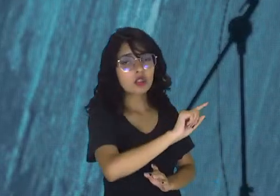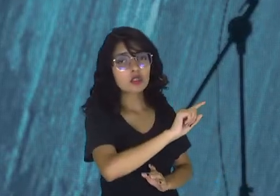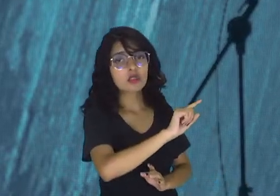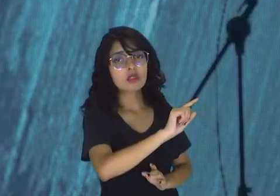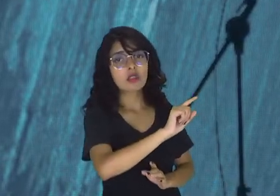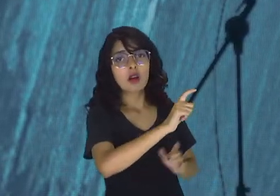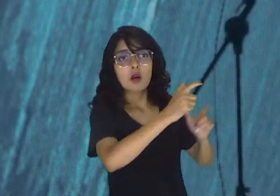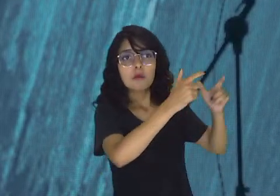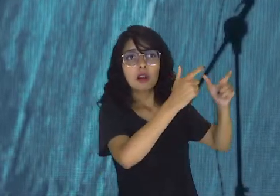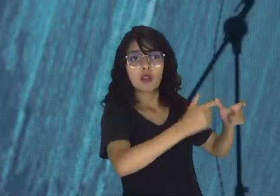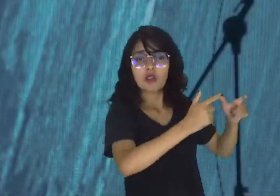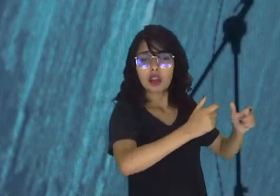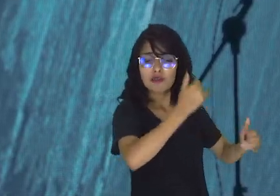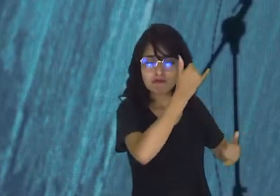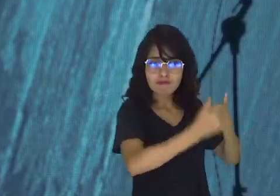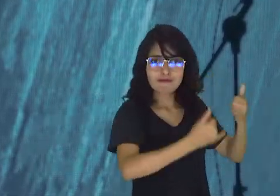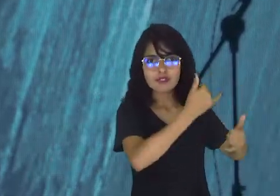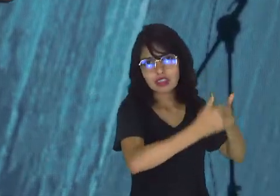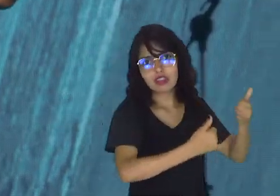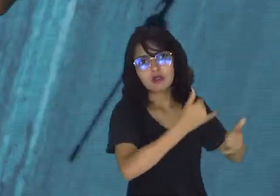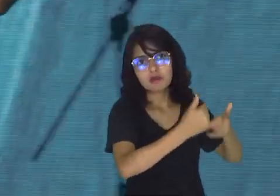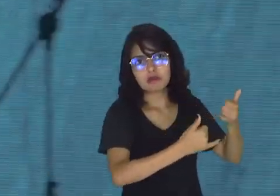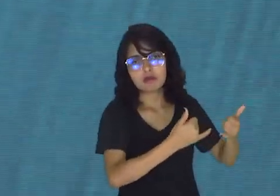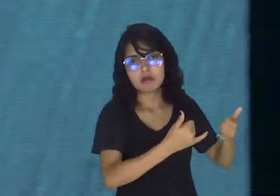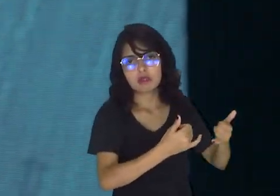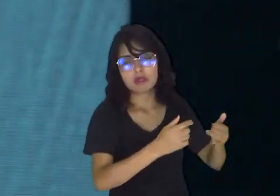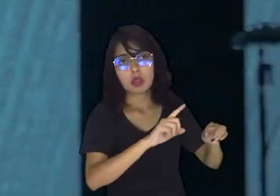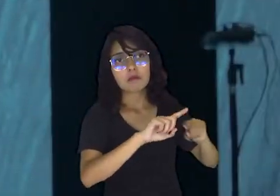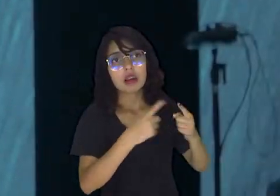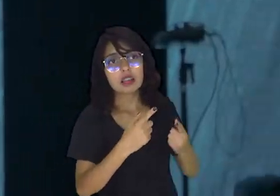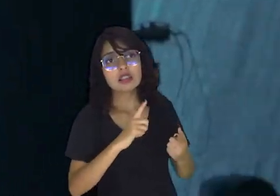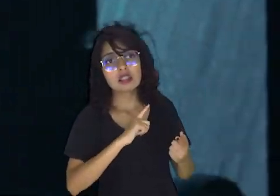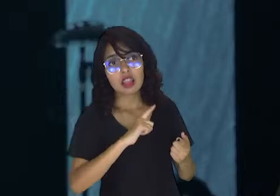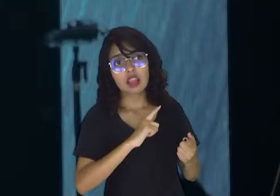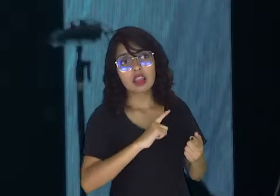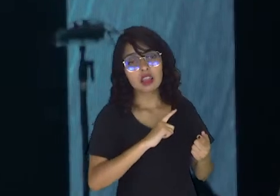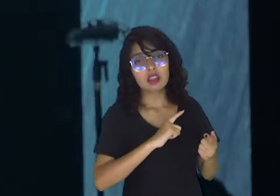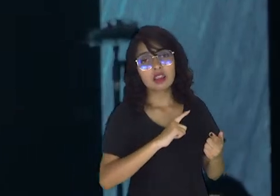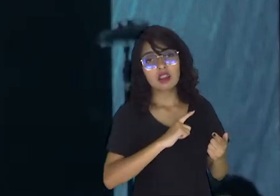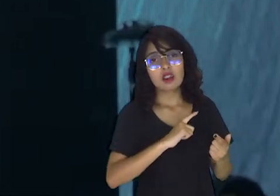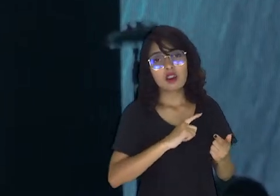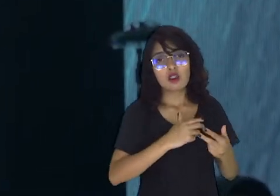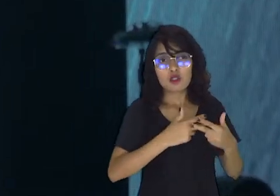num parque? Não. Mas tem algo maior. Há uma fé.